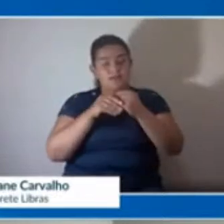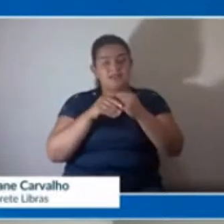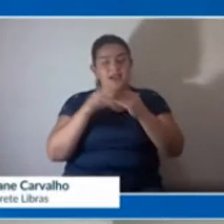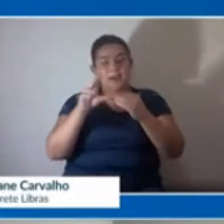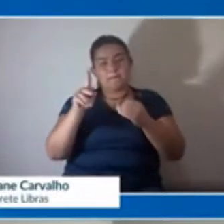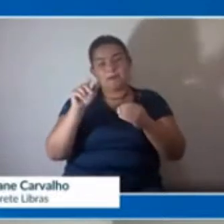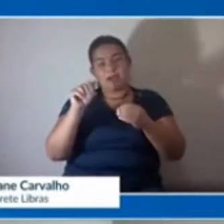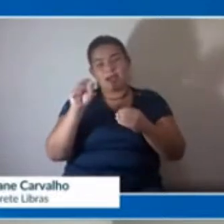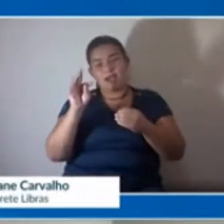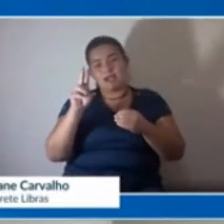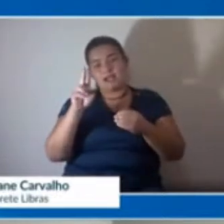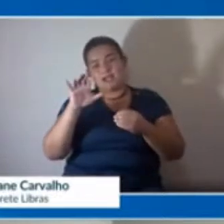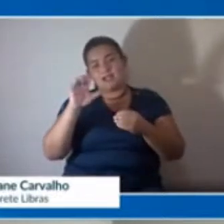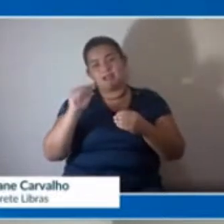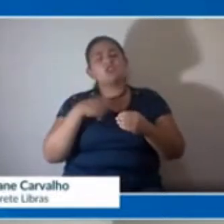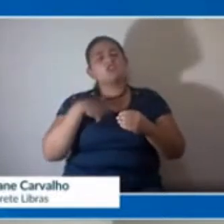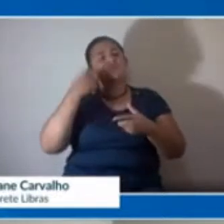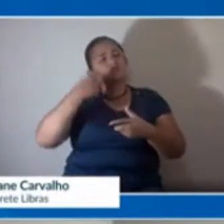está conversando aqui.